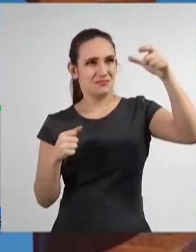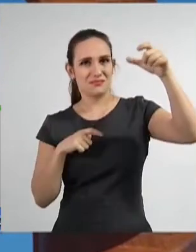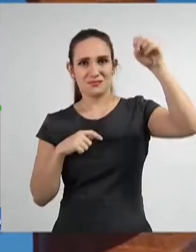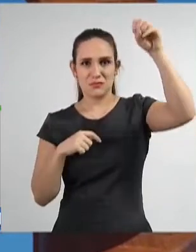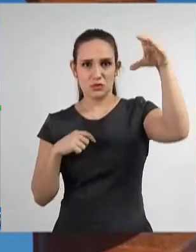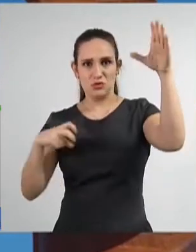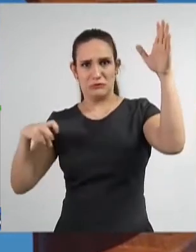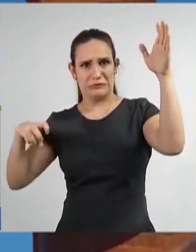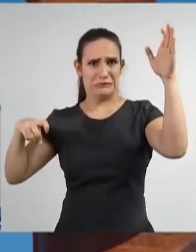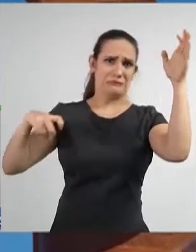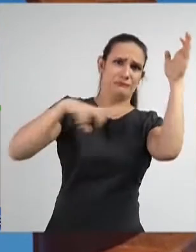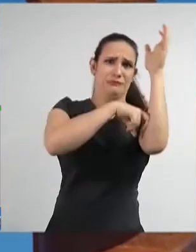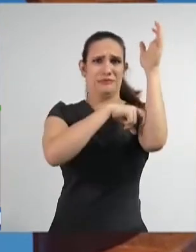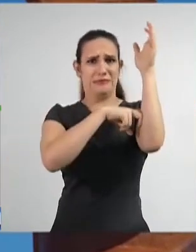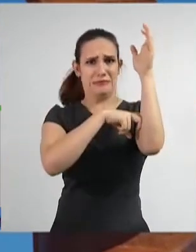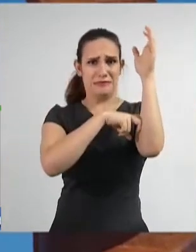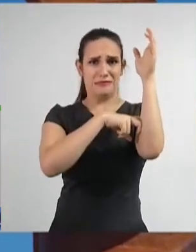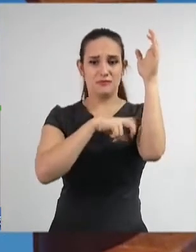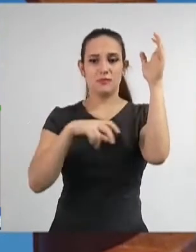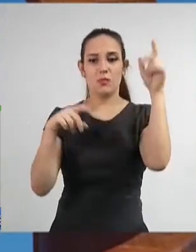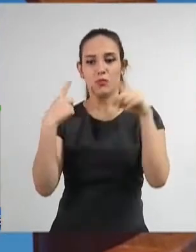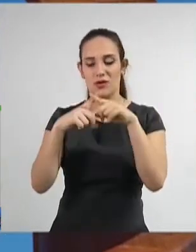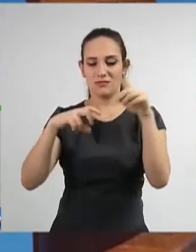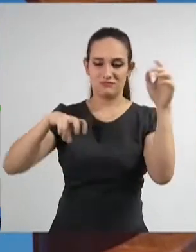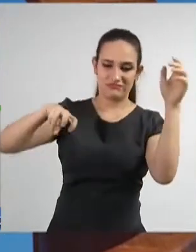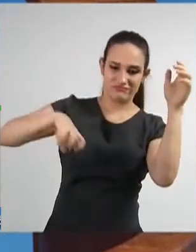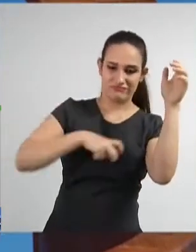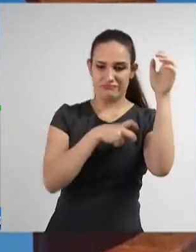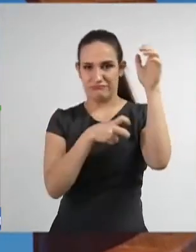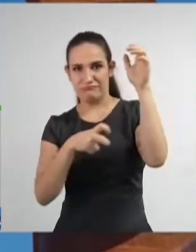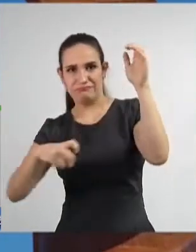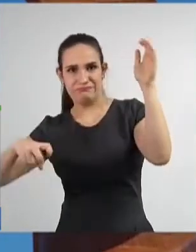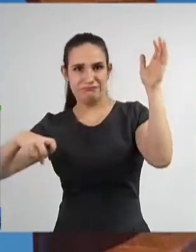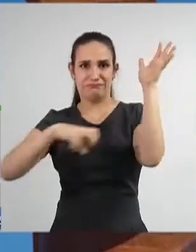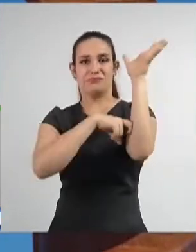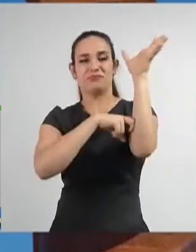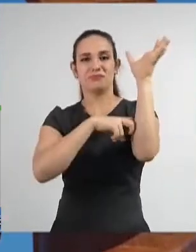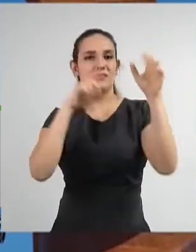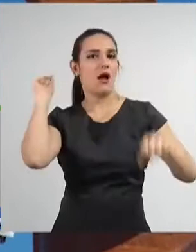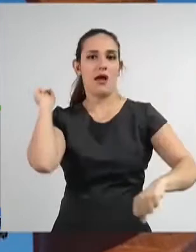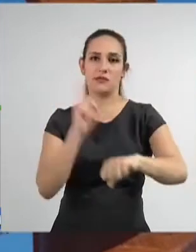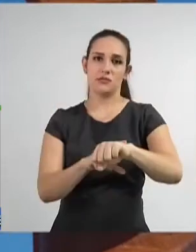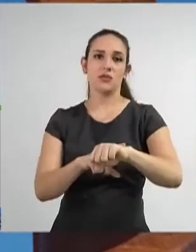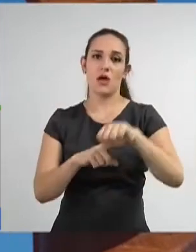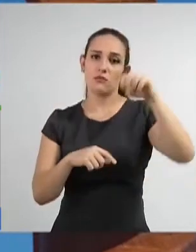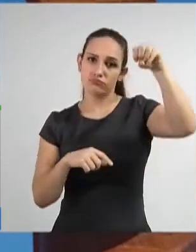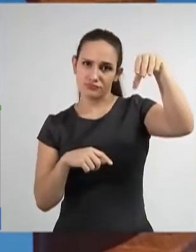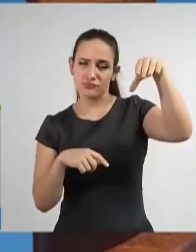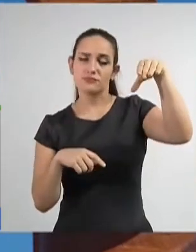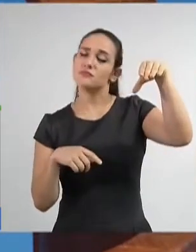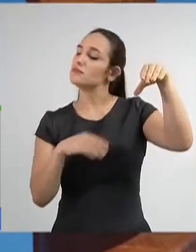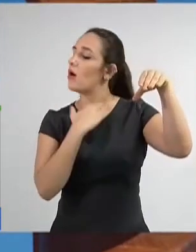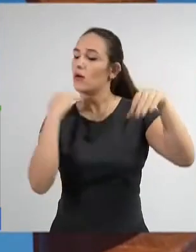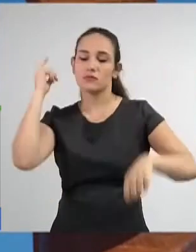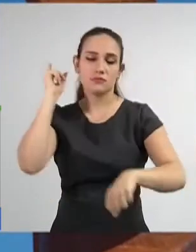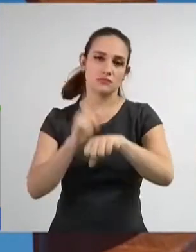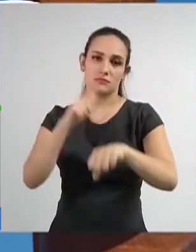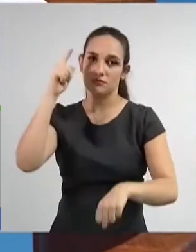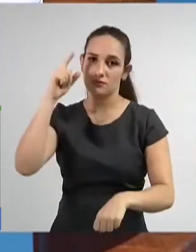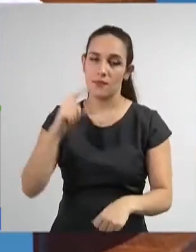da direção, colidiu no meio-fio, posteriormente a um poste, e a morte ocorreu no local na hora.